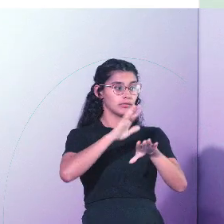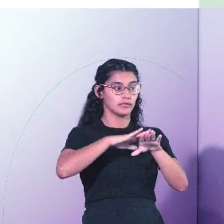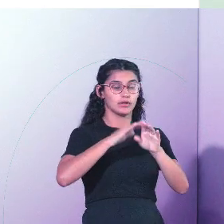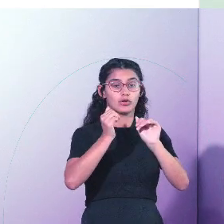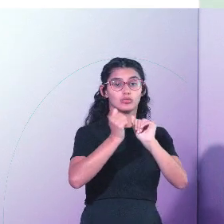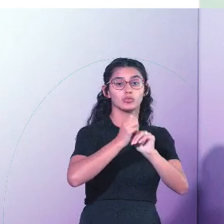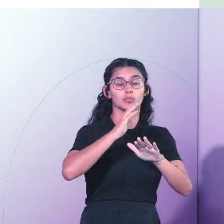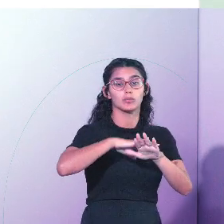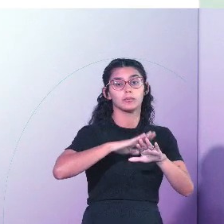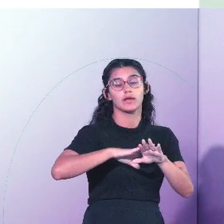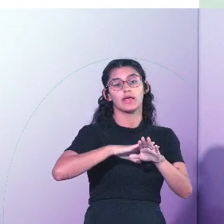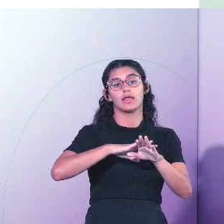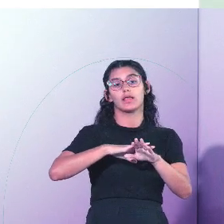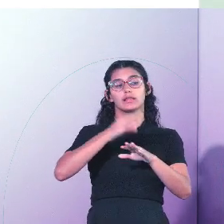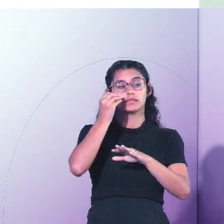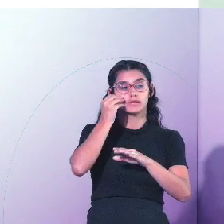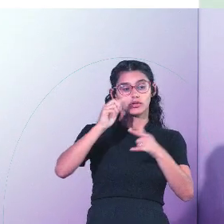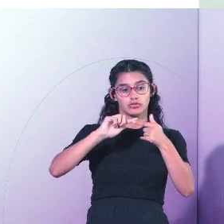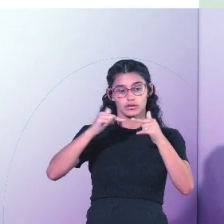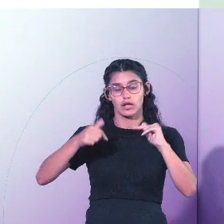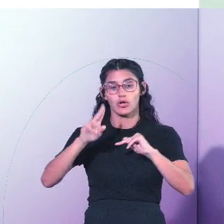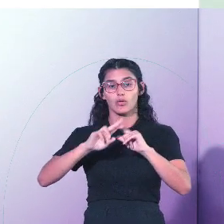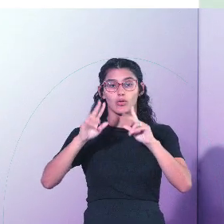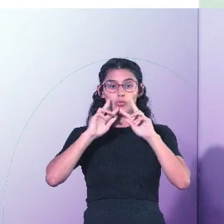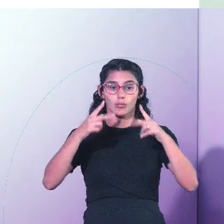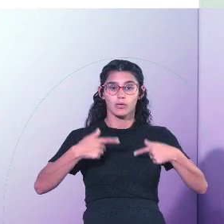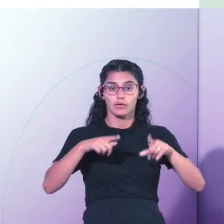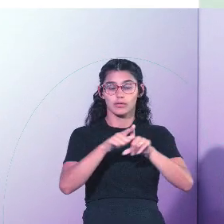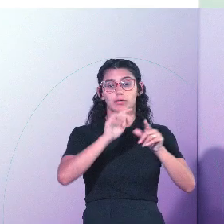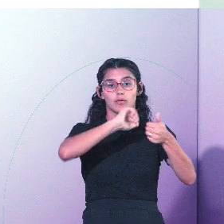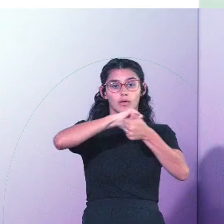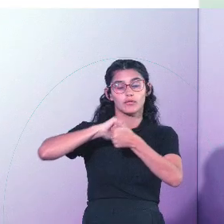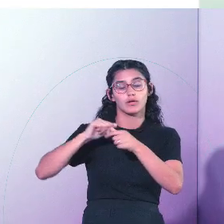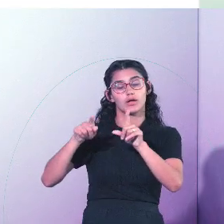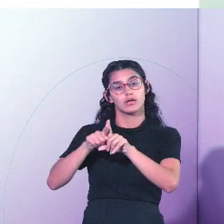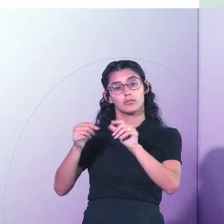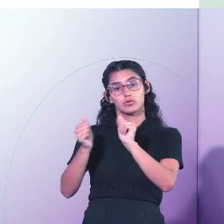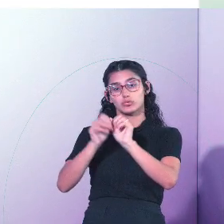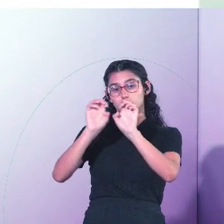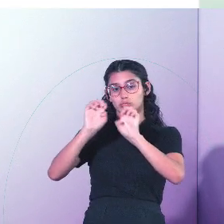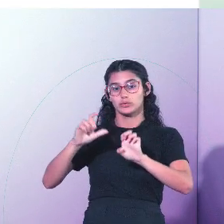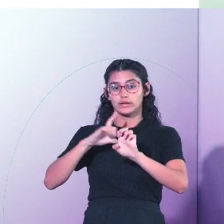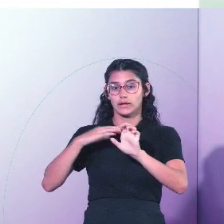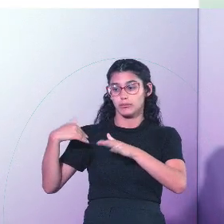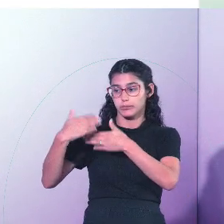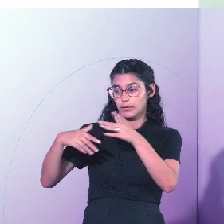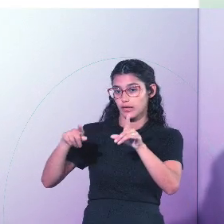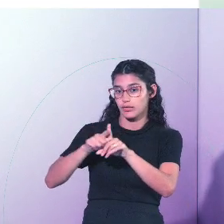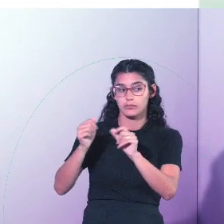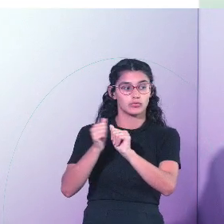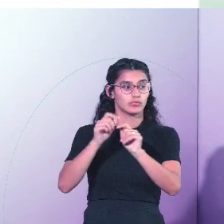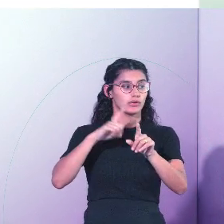exigir testes genéticos, recursos humanos qualificados, infraestrutura, isso também